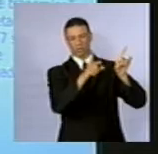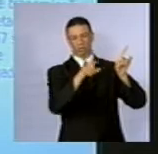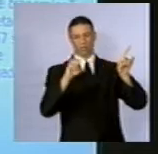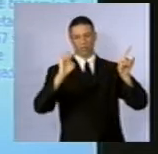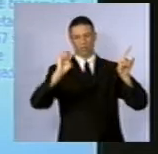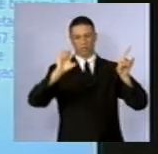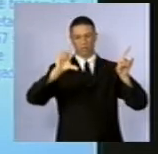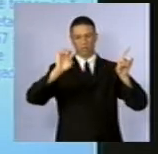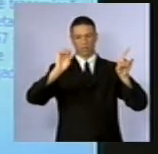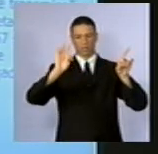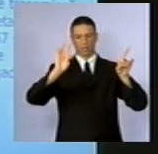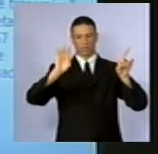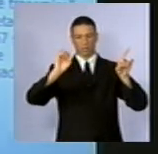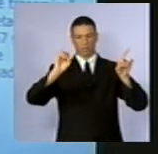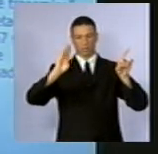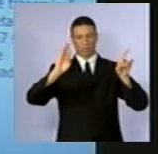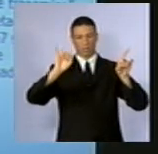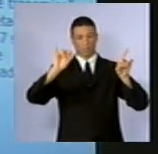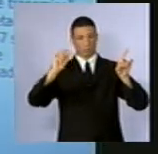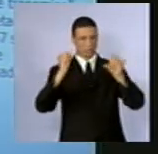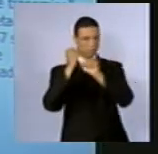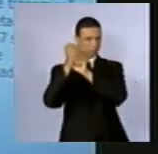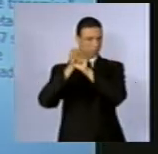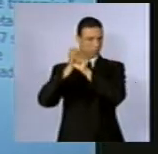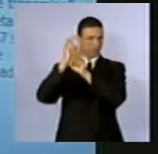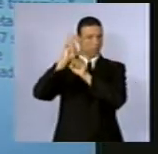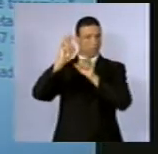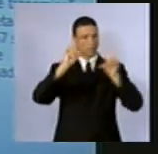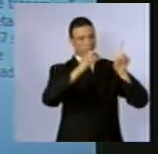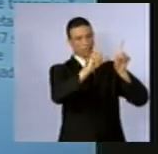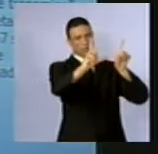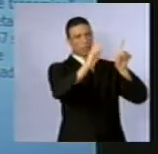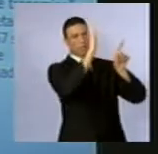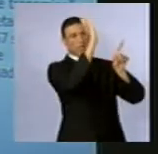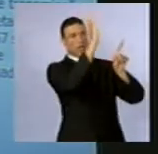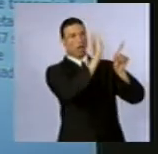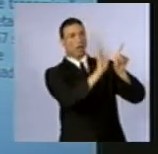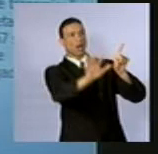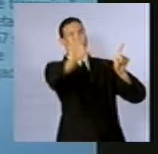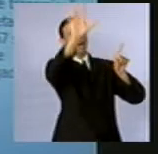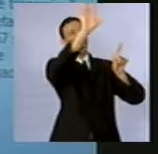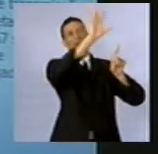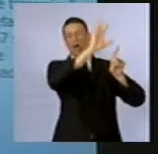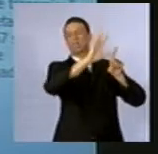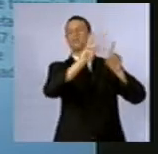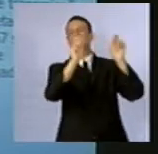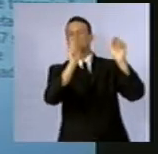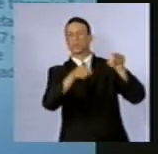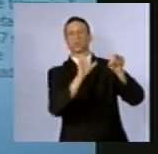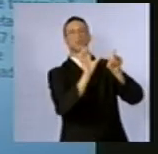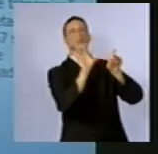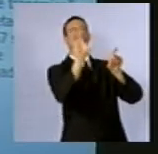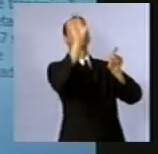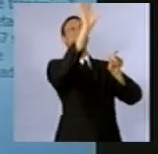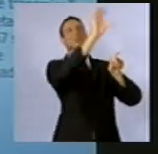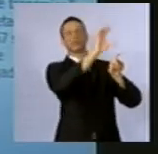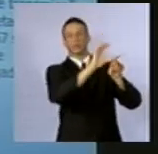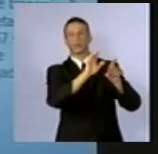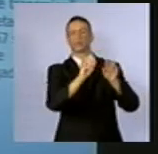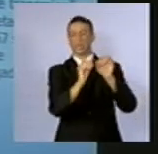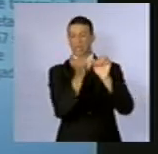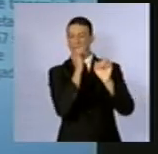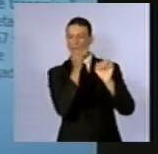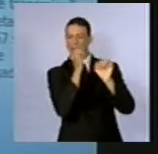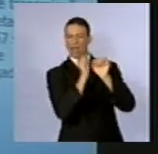Eletrobras, construído ao longo desses 50 anos, ele está realmente em todo o território nacional. E é através dele que a gente consegue levar